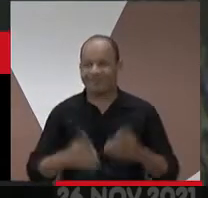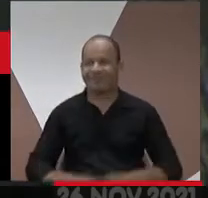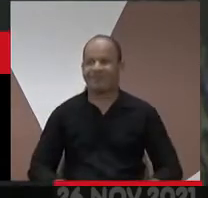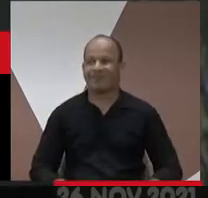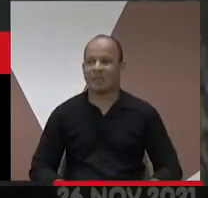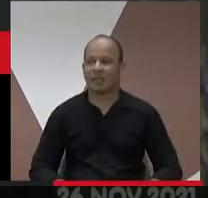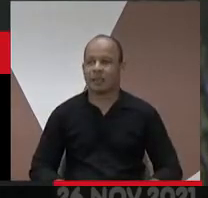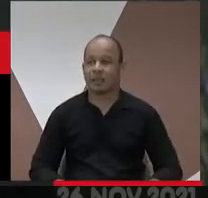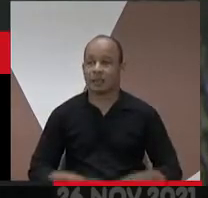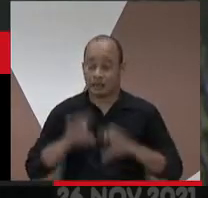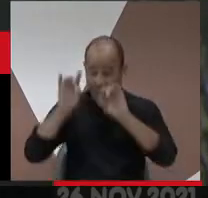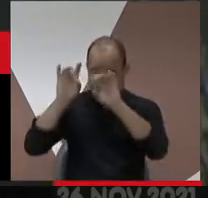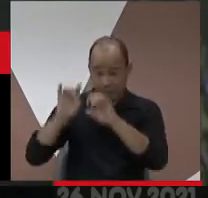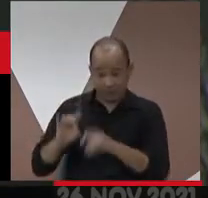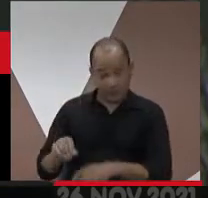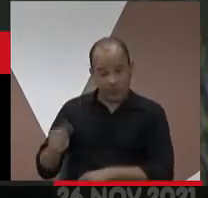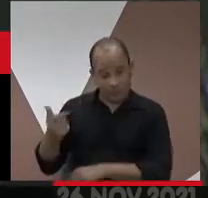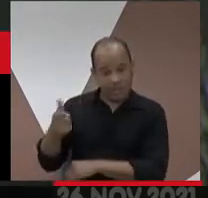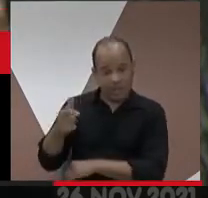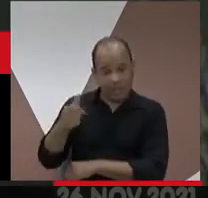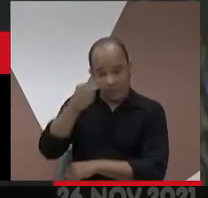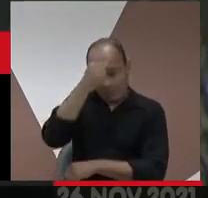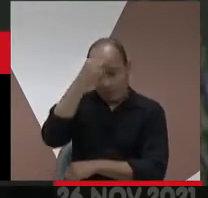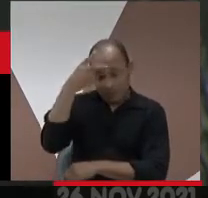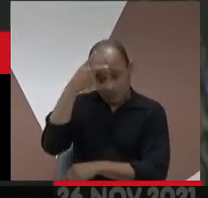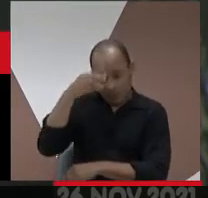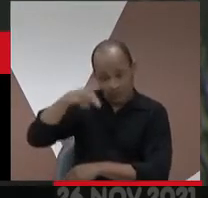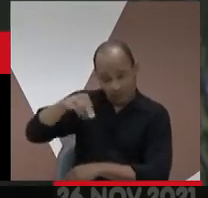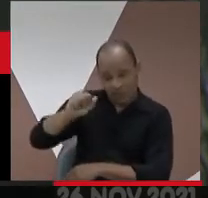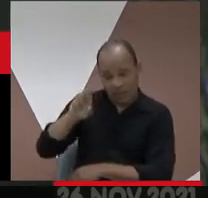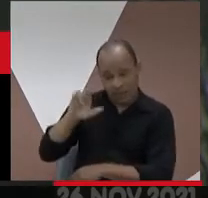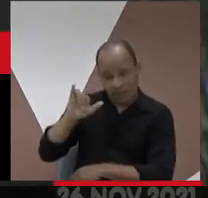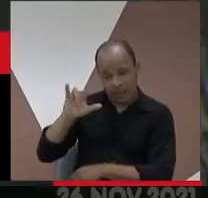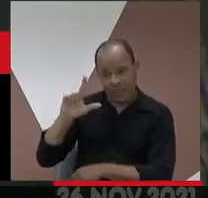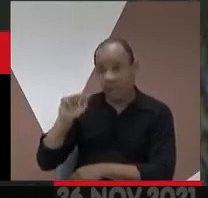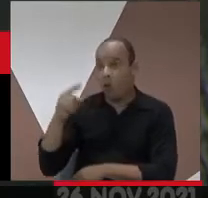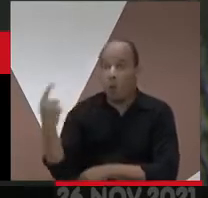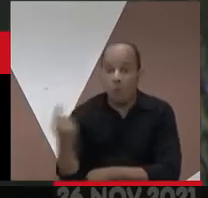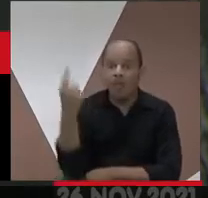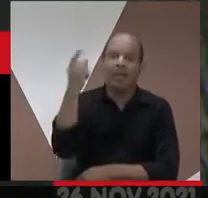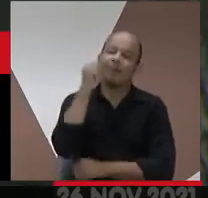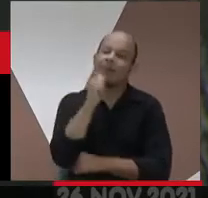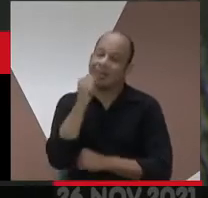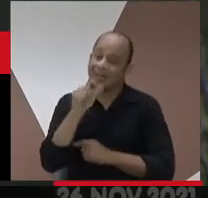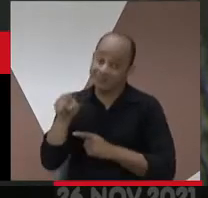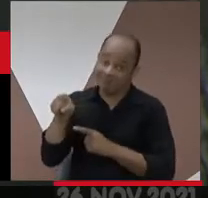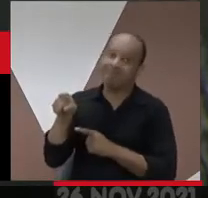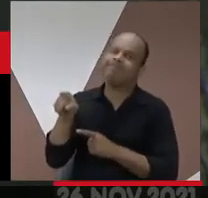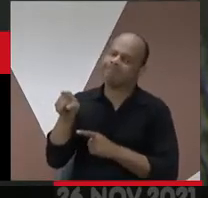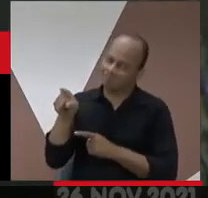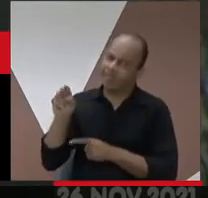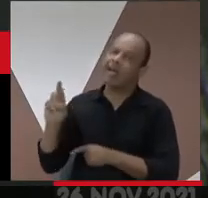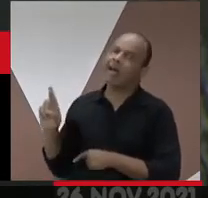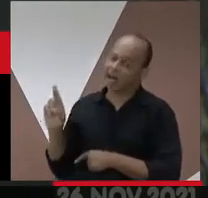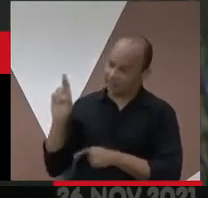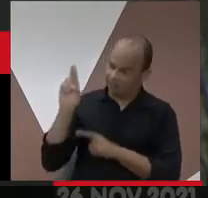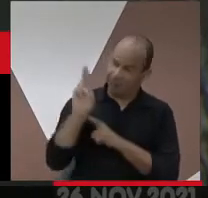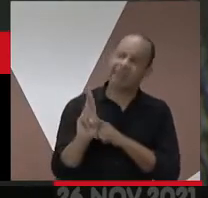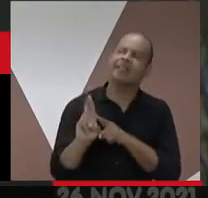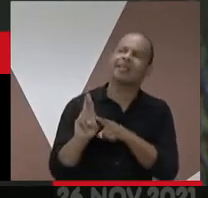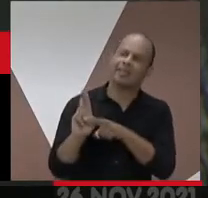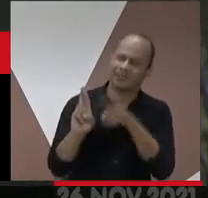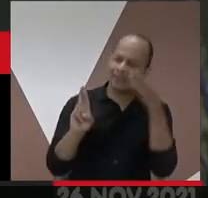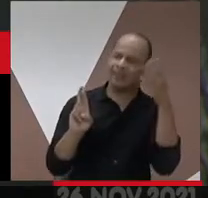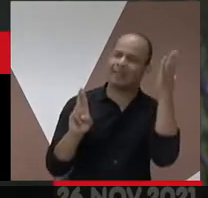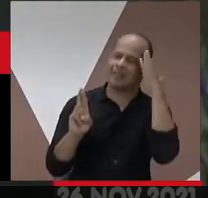especial para a prefeita Marília, porque é a única mulher que está compondo essa mesa. Então, assim, mais uma vez, a gente precisa